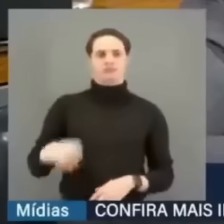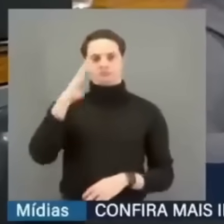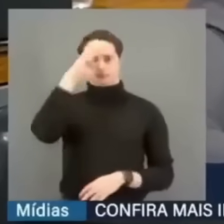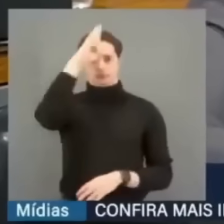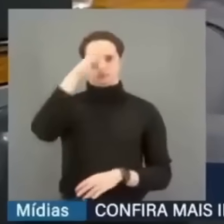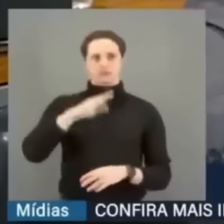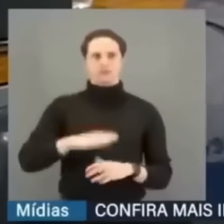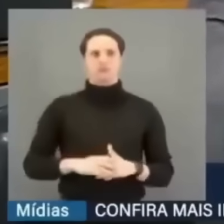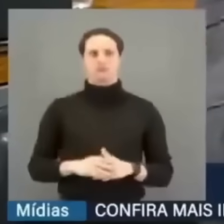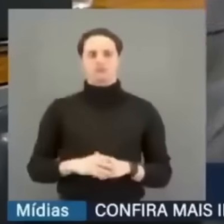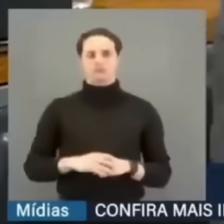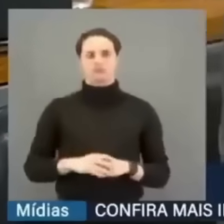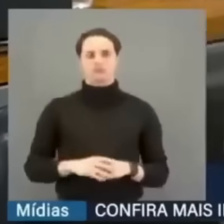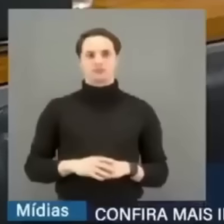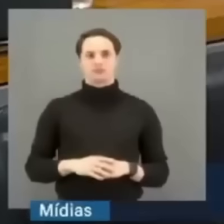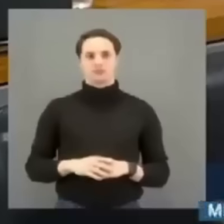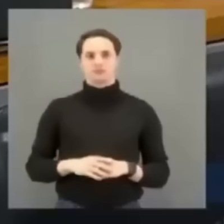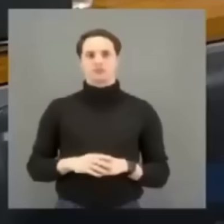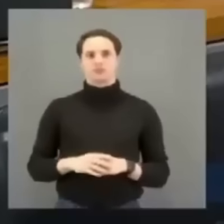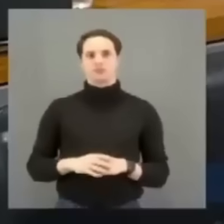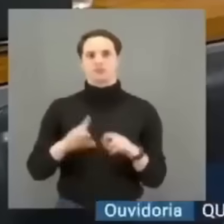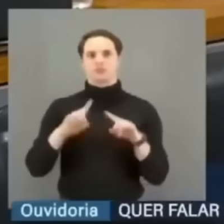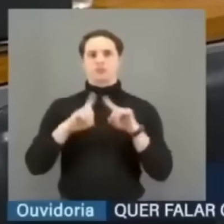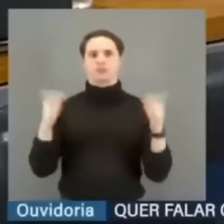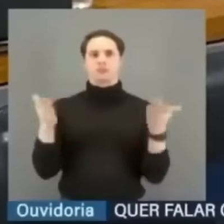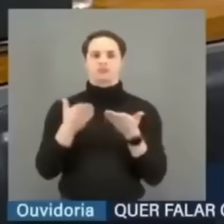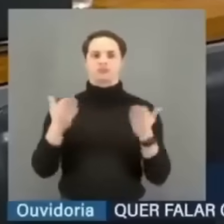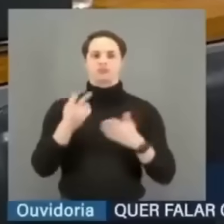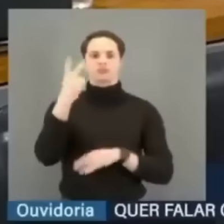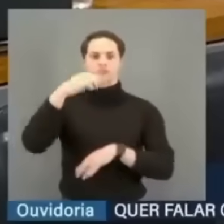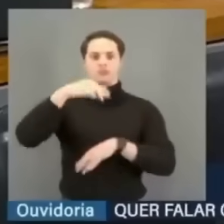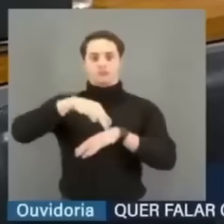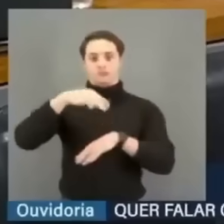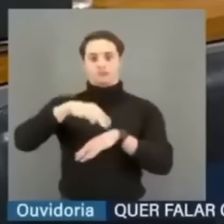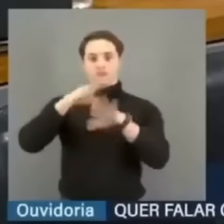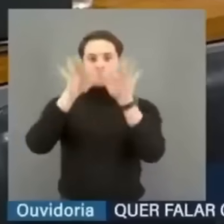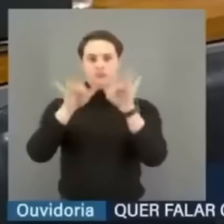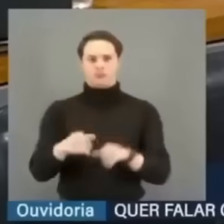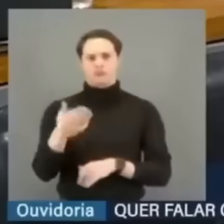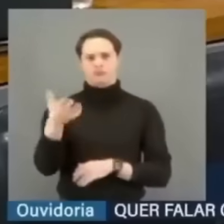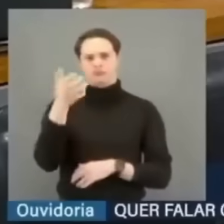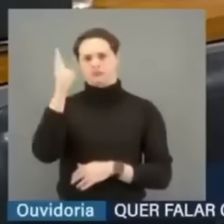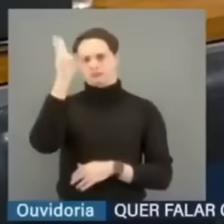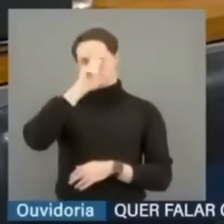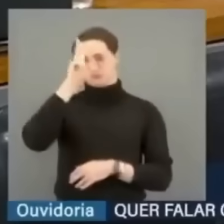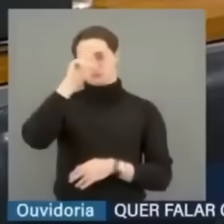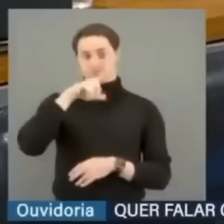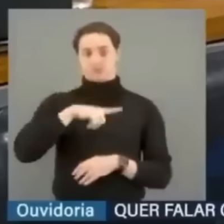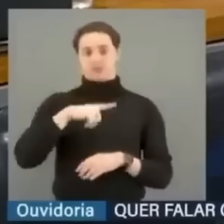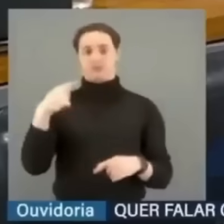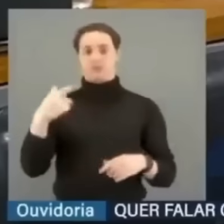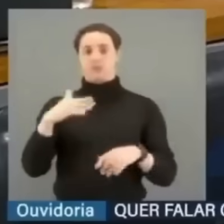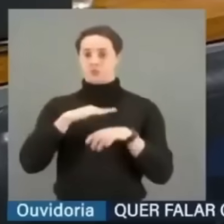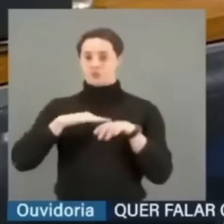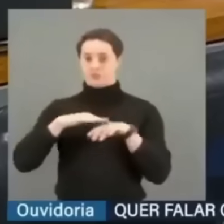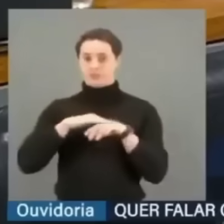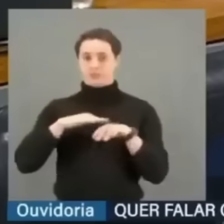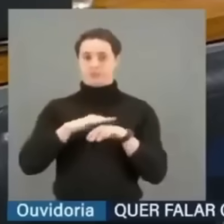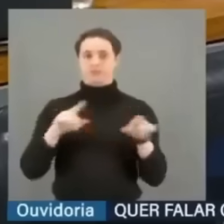Jair Bolsonaro. Mas eu quero, nesses dois minutos finais, relembrar um diálogo que está